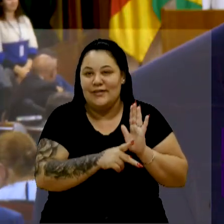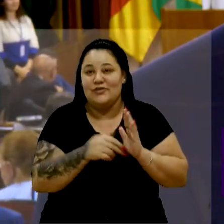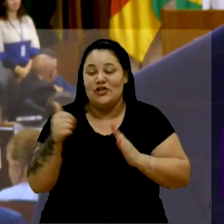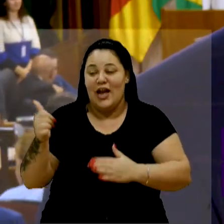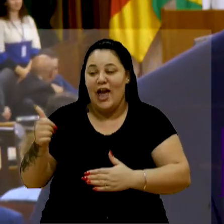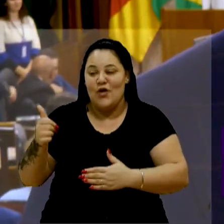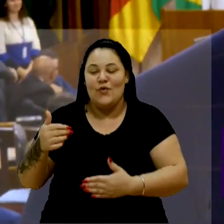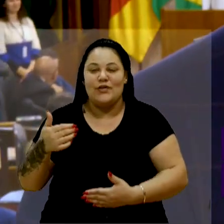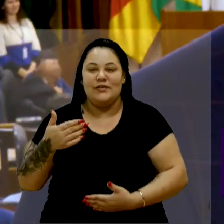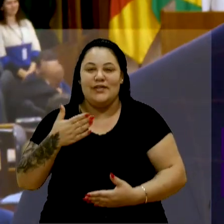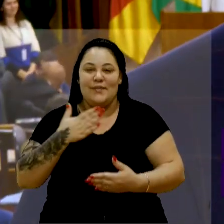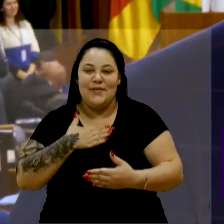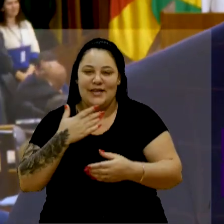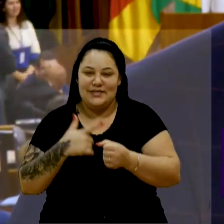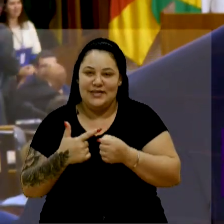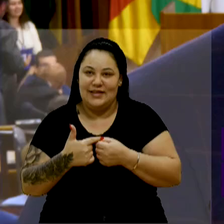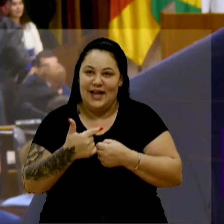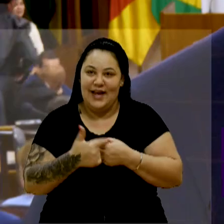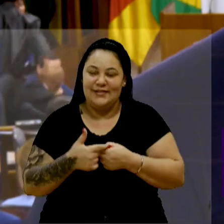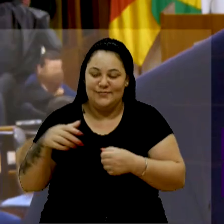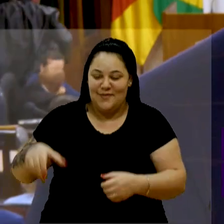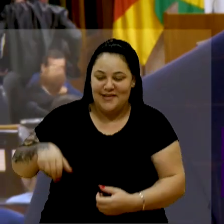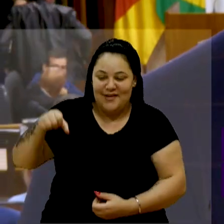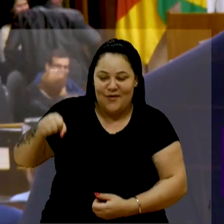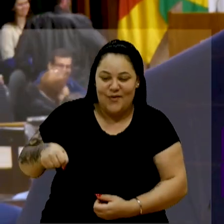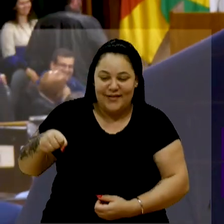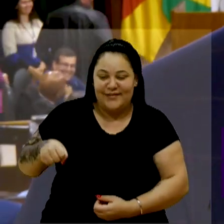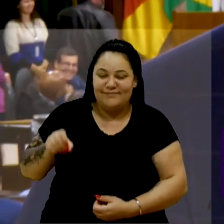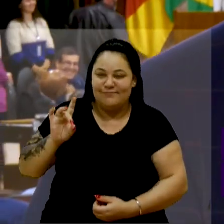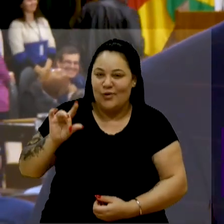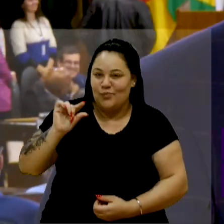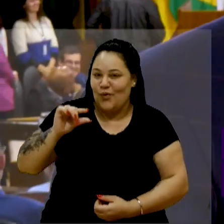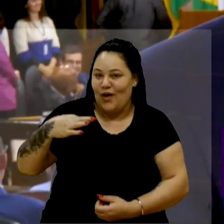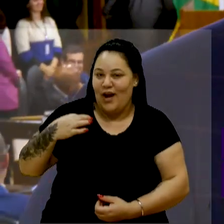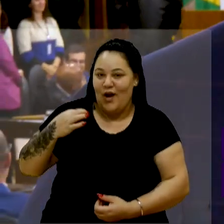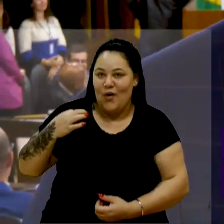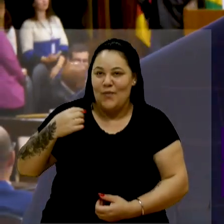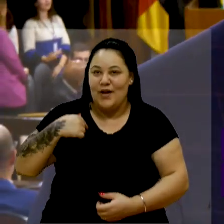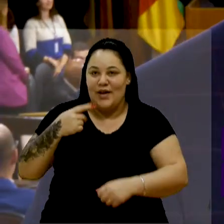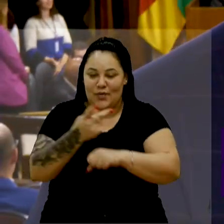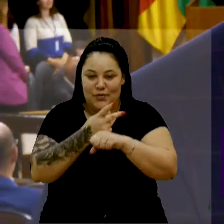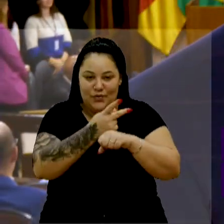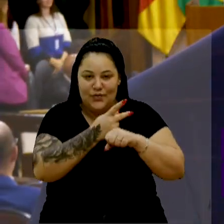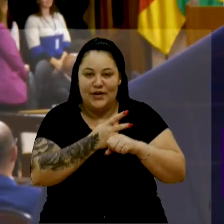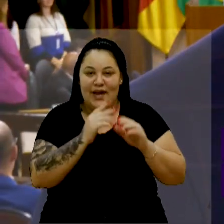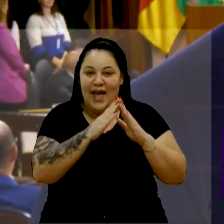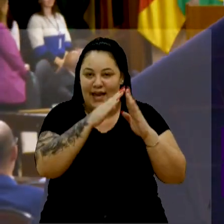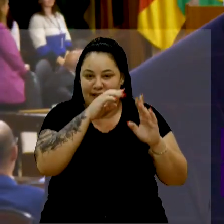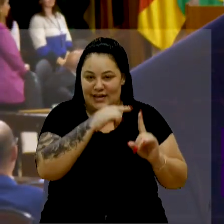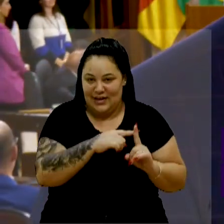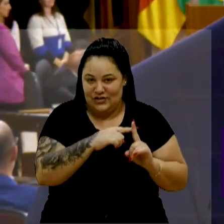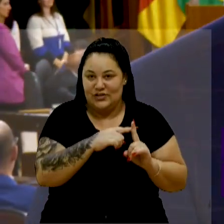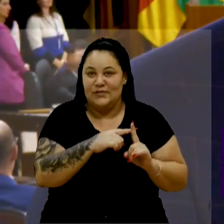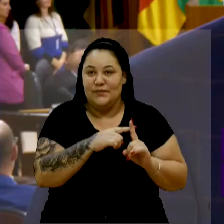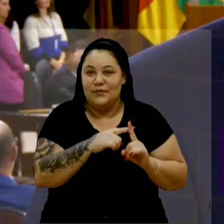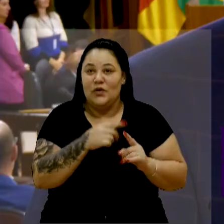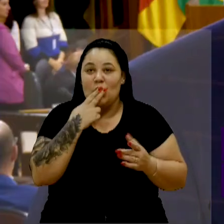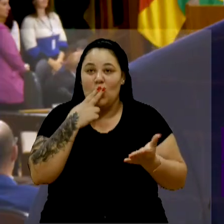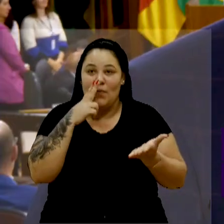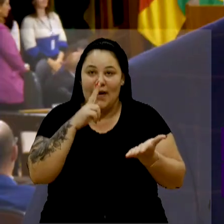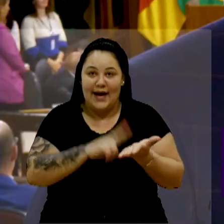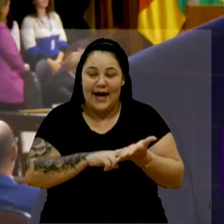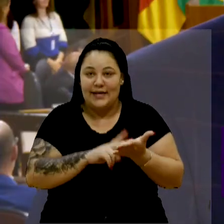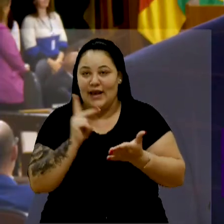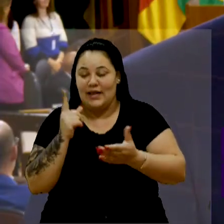vim pegando carona, uma sacolinha com 3 mudas de roupa, cheguei e procurei a igreja com uma carta de recomendação da minha igreja lá da cidade de Passo